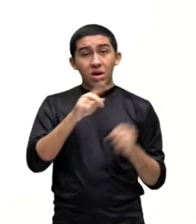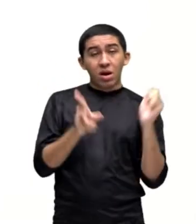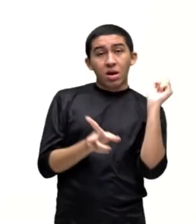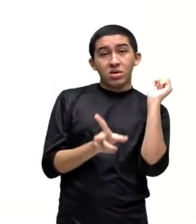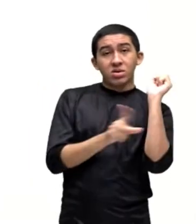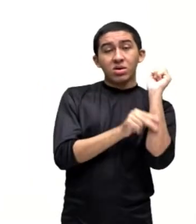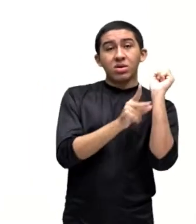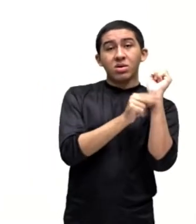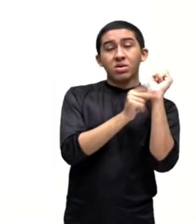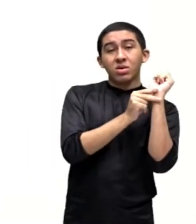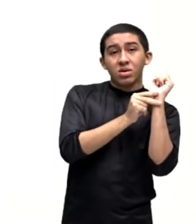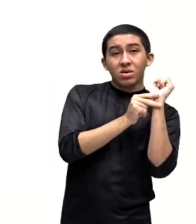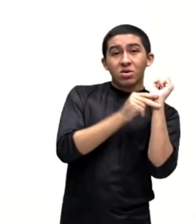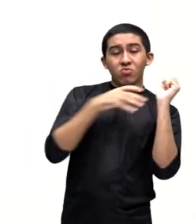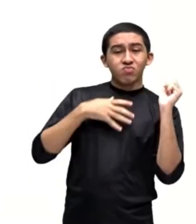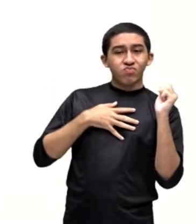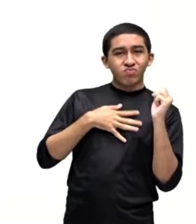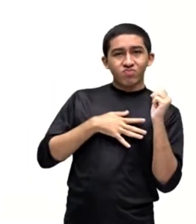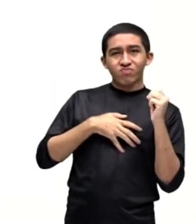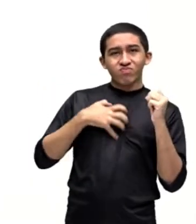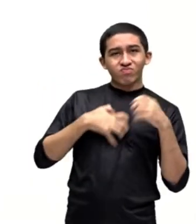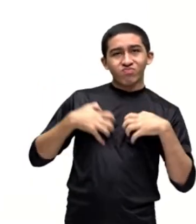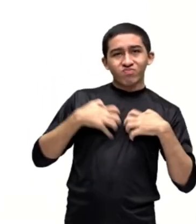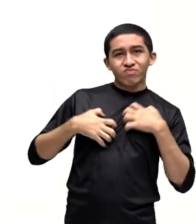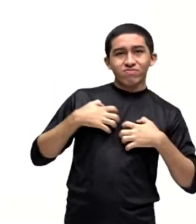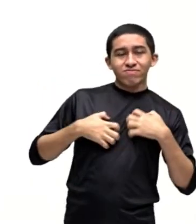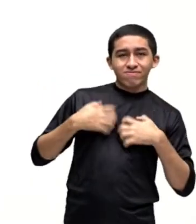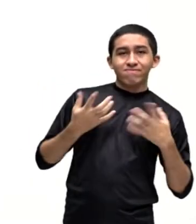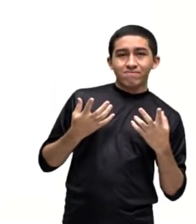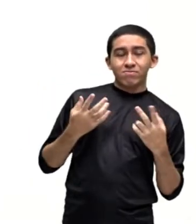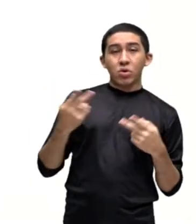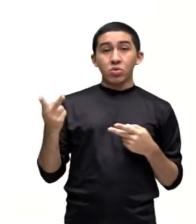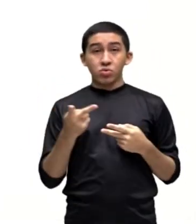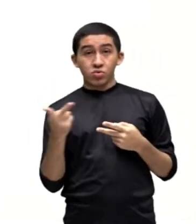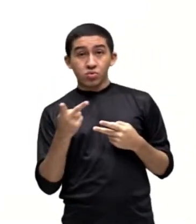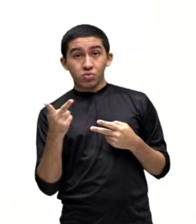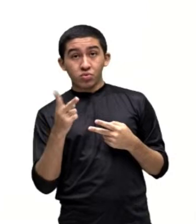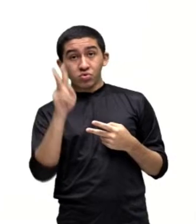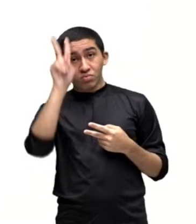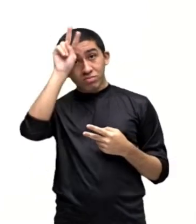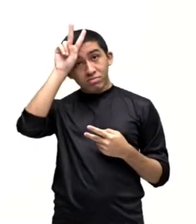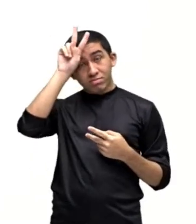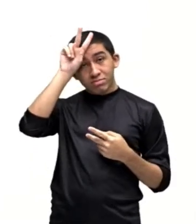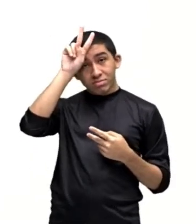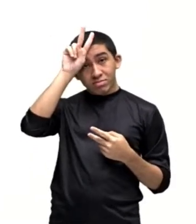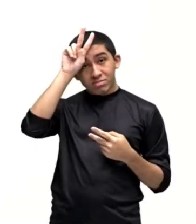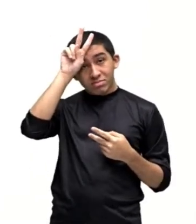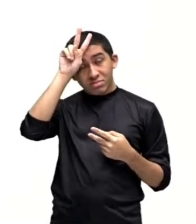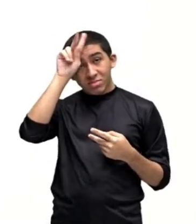a formiga e depois a cigarra. E a gente tem aqui a ação de dizer.